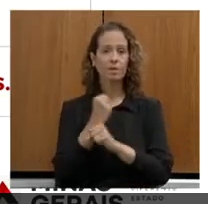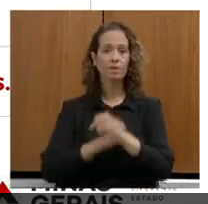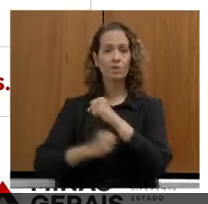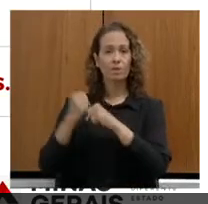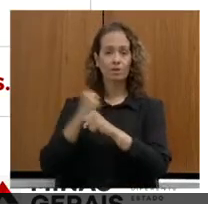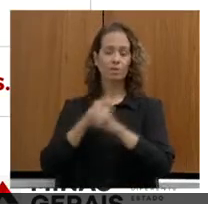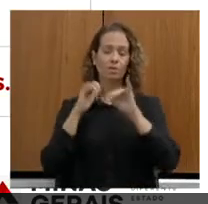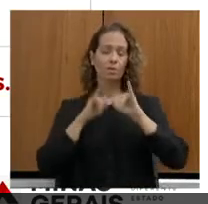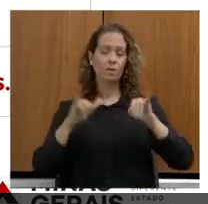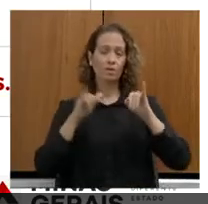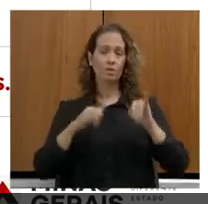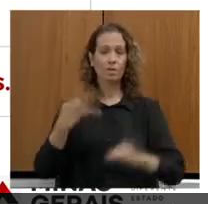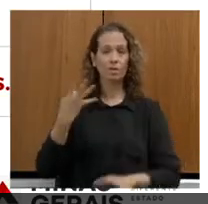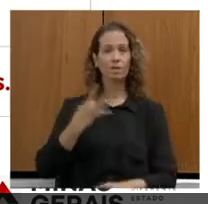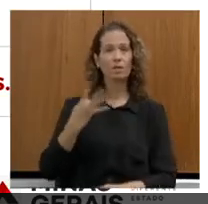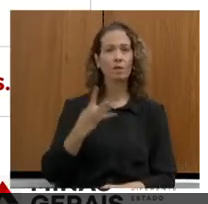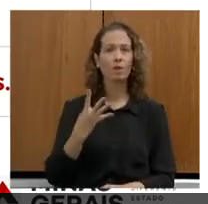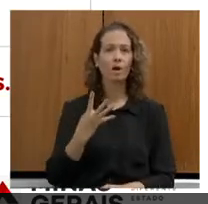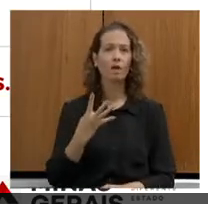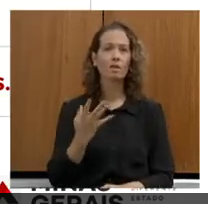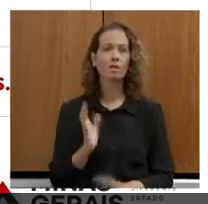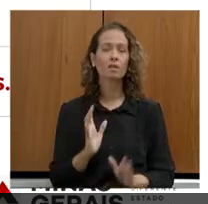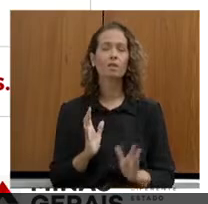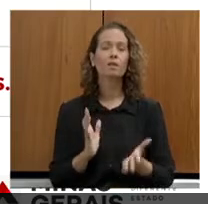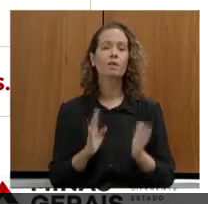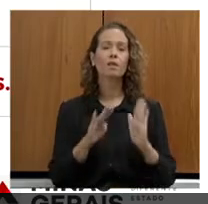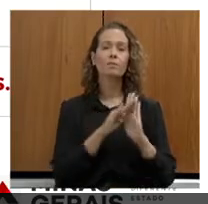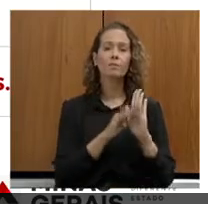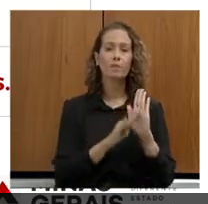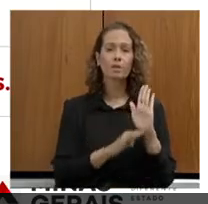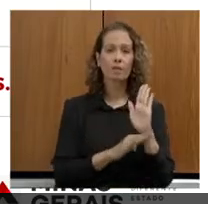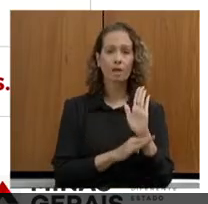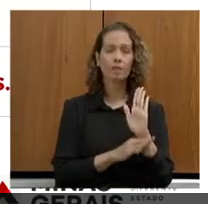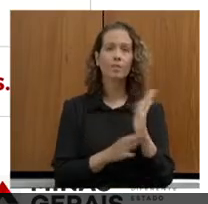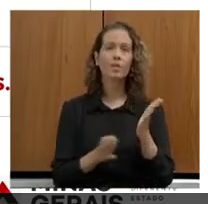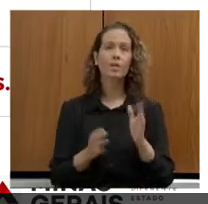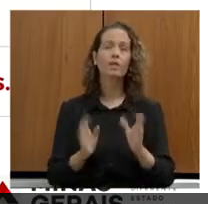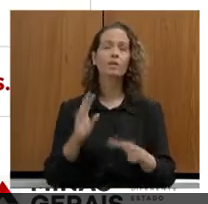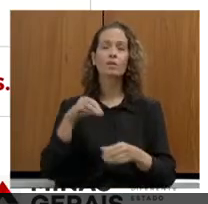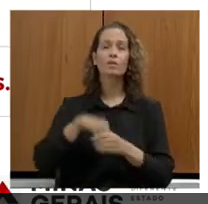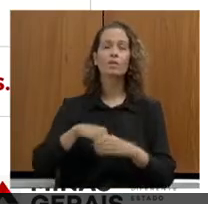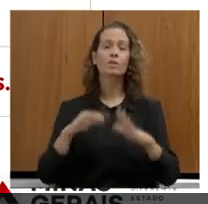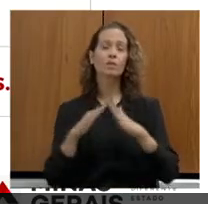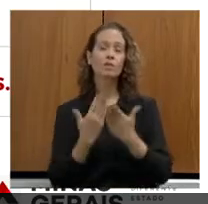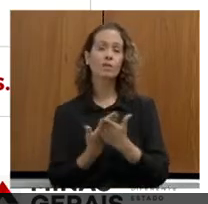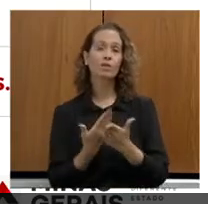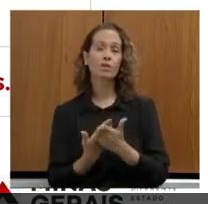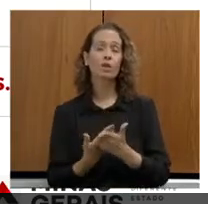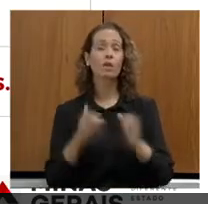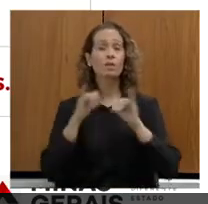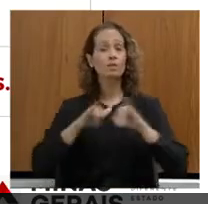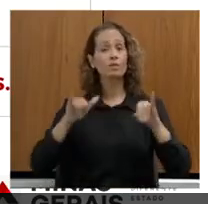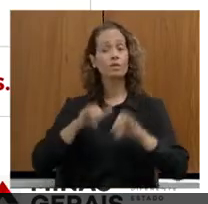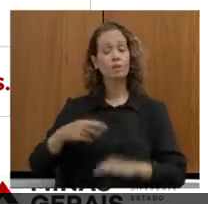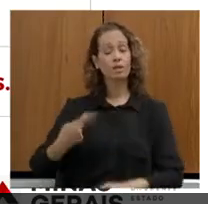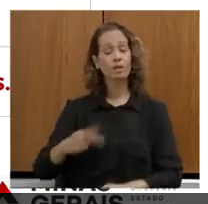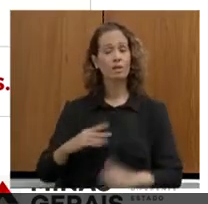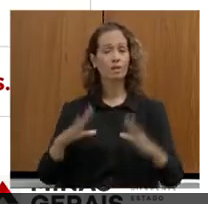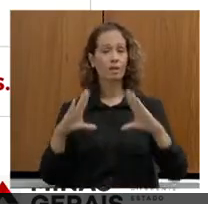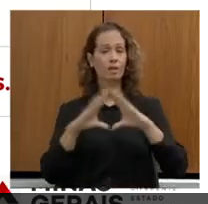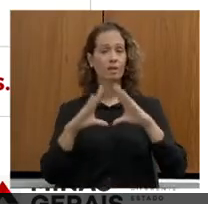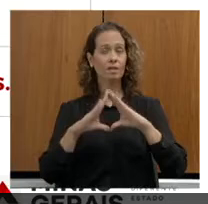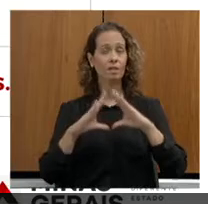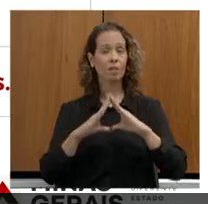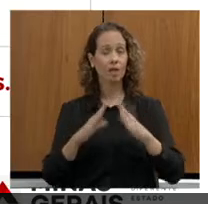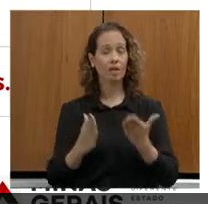anúncio da quarta etapa é do mãos à obra na escola que tiver alegria de fazer o anúncio aqui nessa casa né ainda ainda é